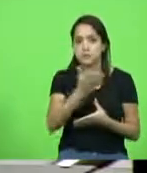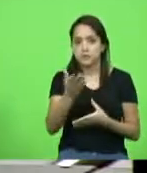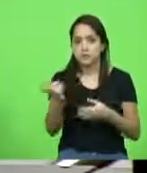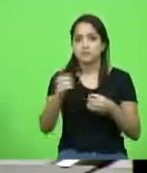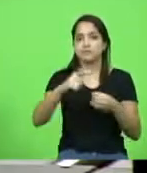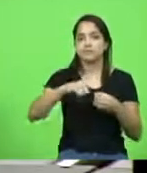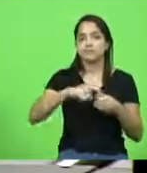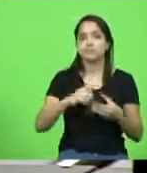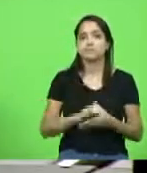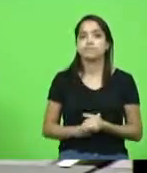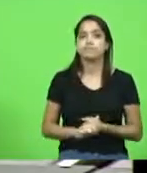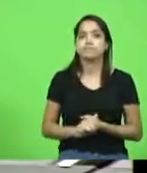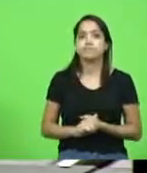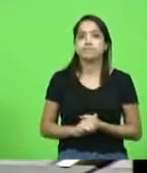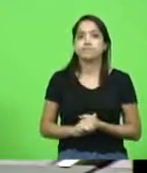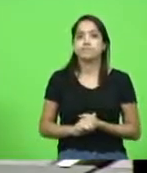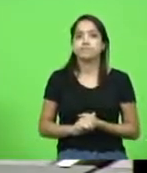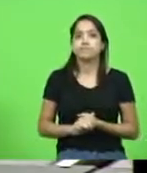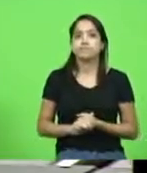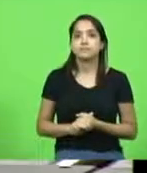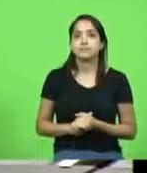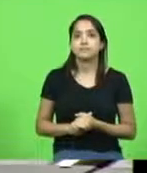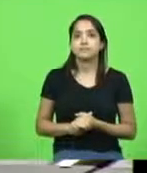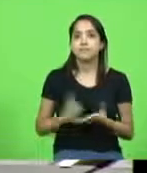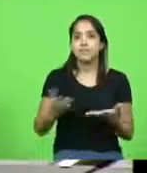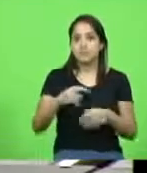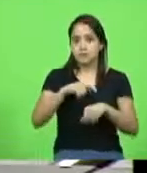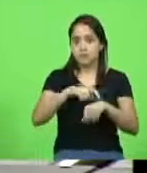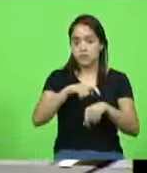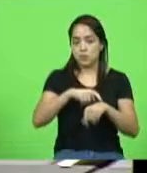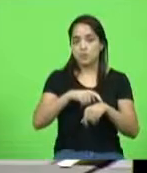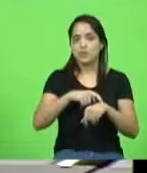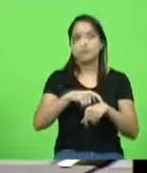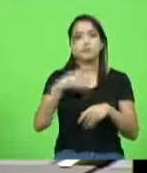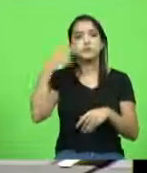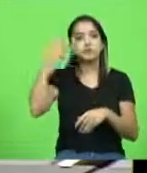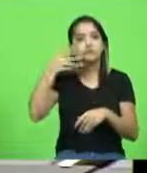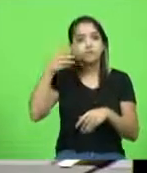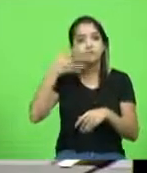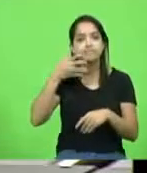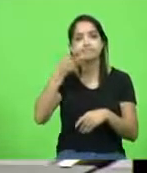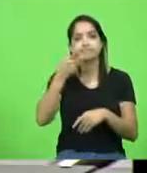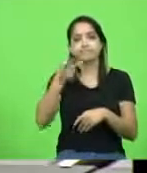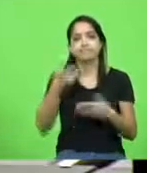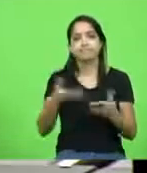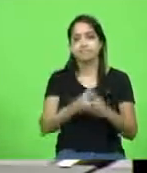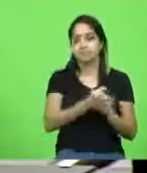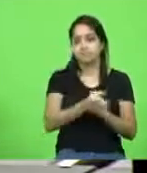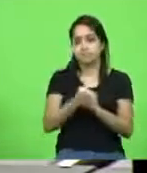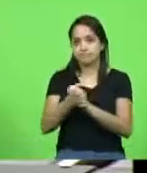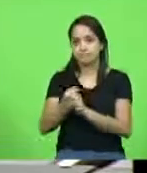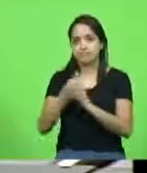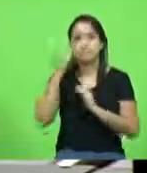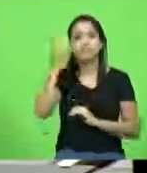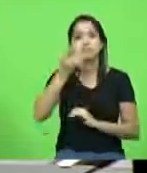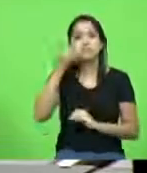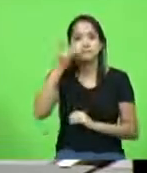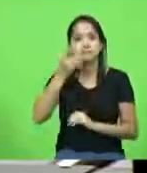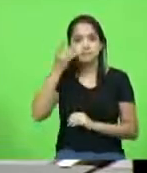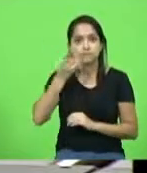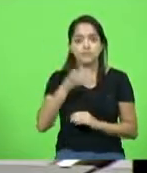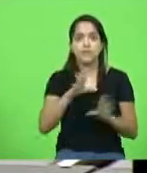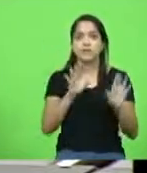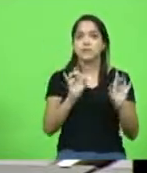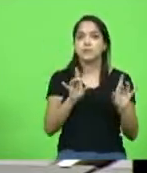voltar isso voltar esse momento de nós podemos falar cumprimentar todos os deputados complementar de